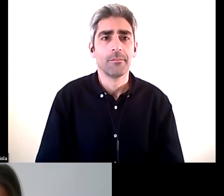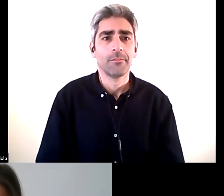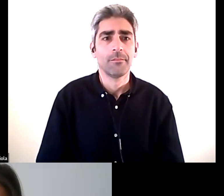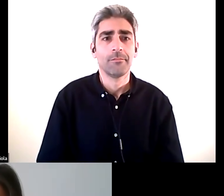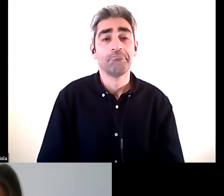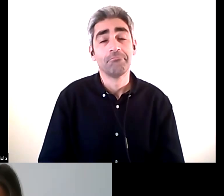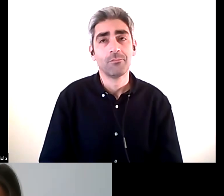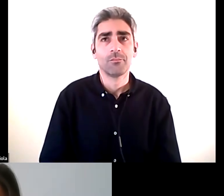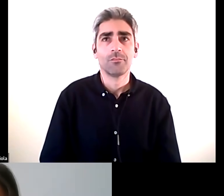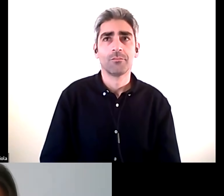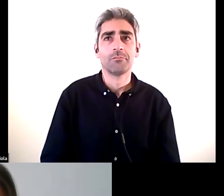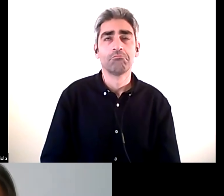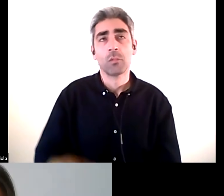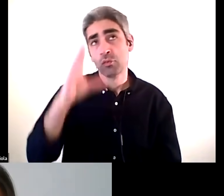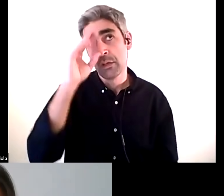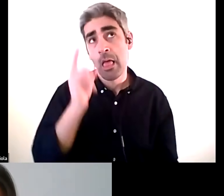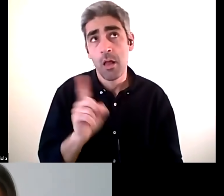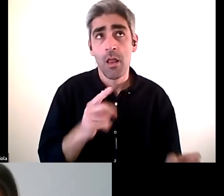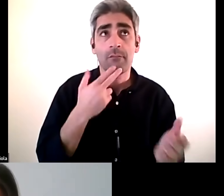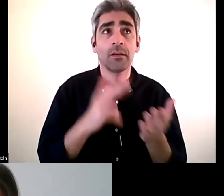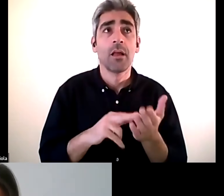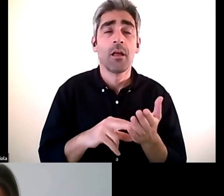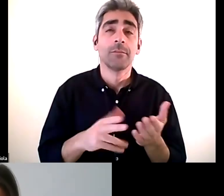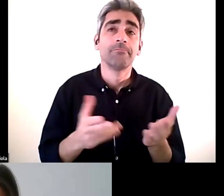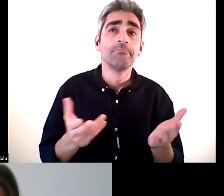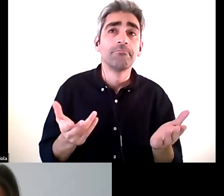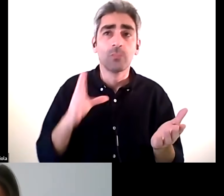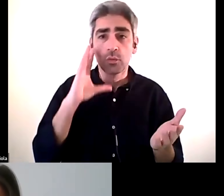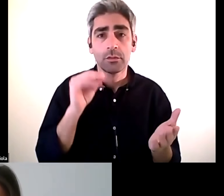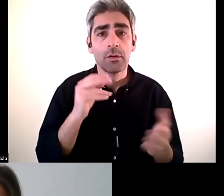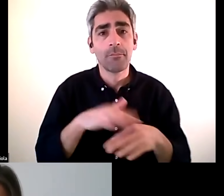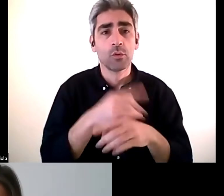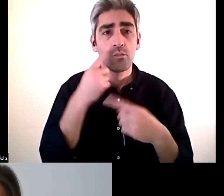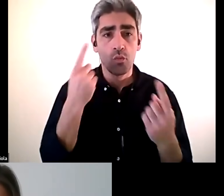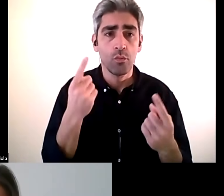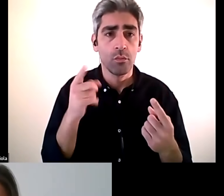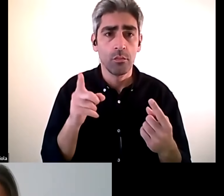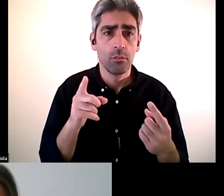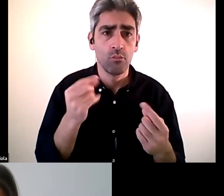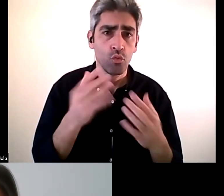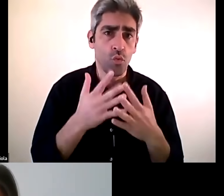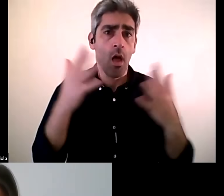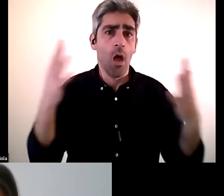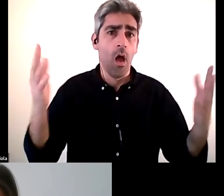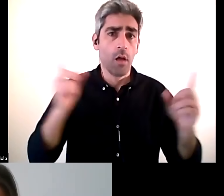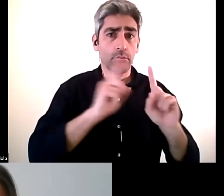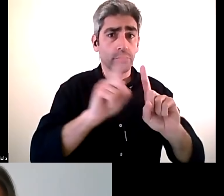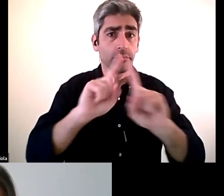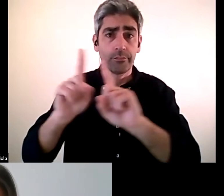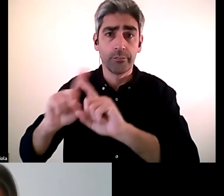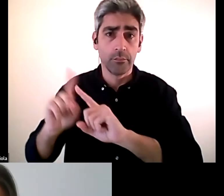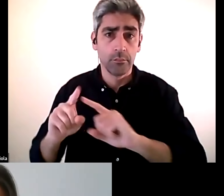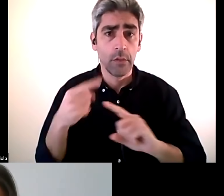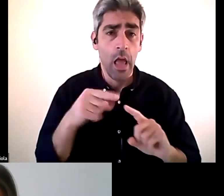Bom, eu não sei se é o que menos importa, mas na verdade a administração pública é muito grande e muito diversa e portanto